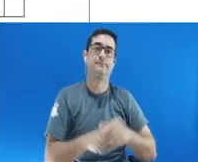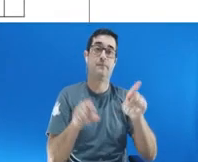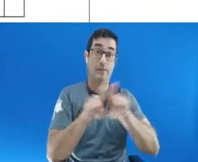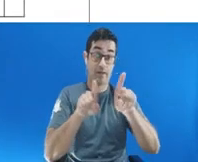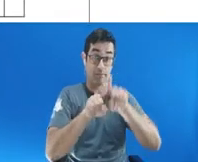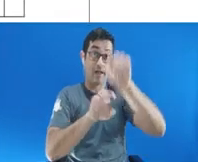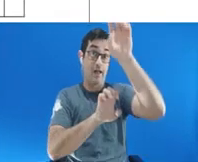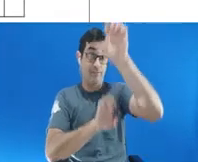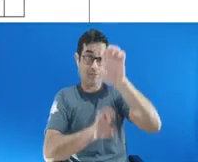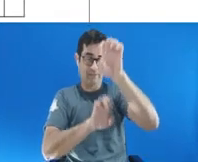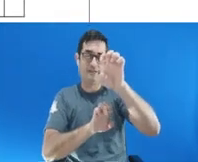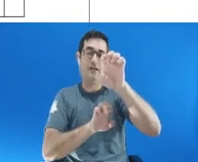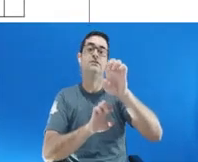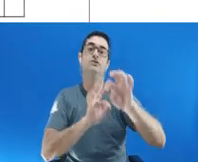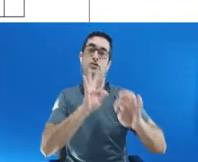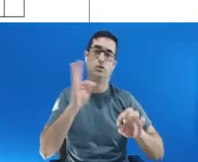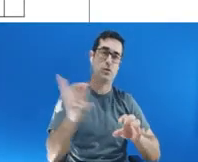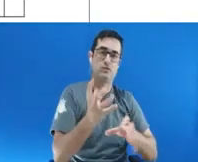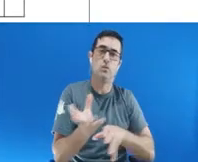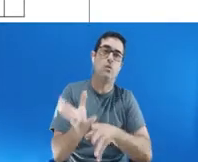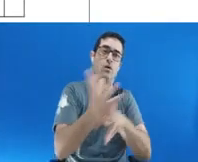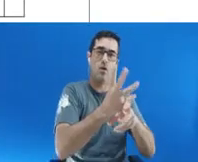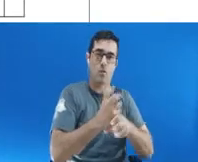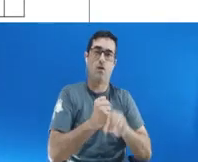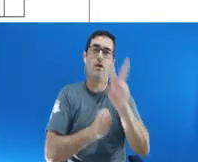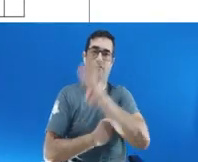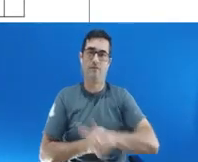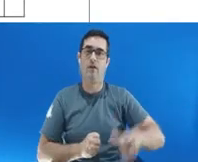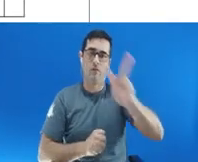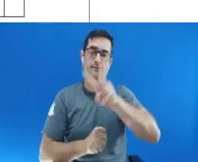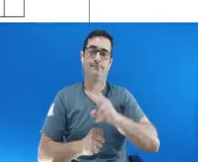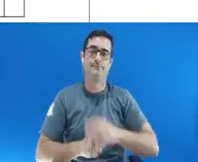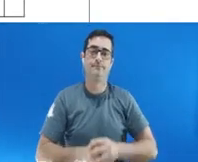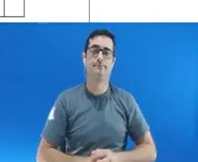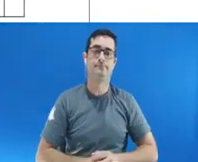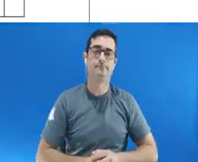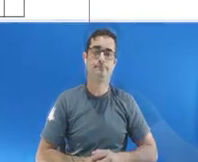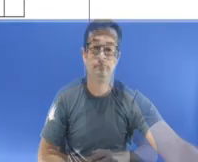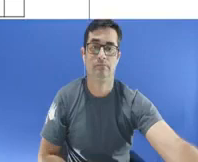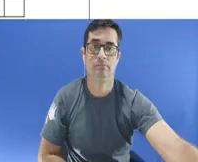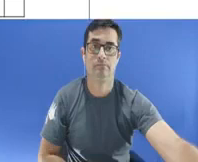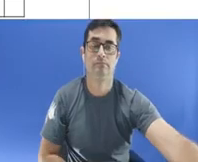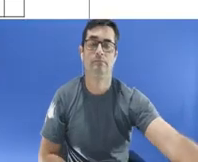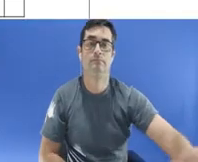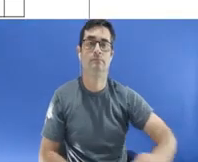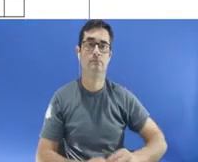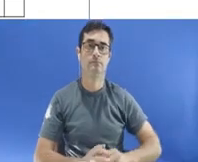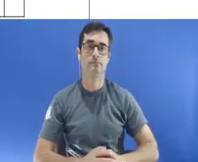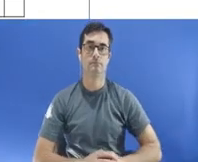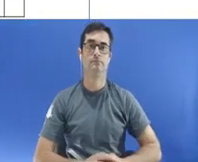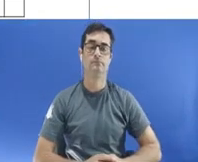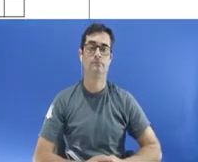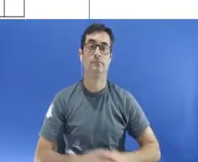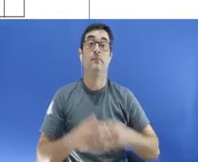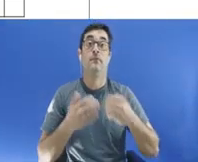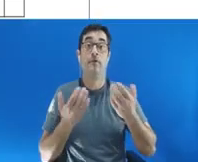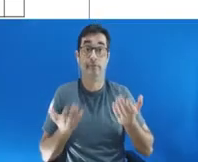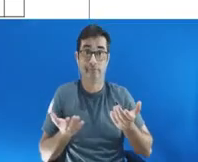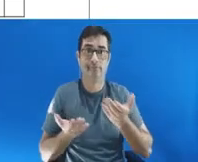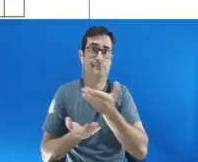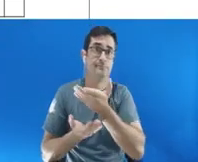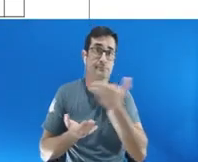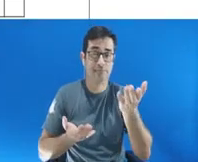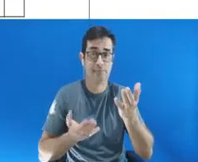chegar nos valores. Então, vocês vão ter que calcular para todos eles. Lembrando que eu já calculei para o frâncio. Então,